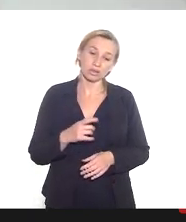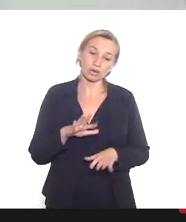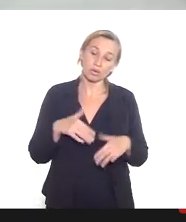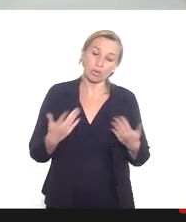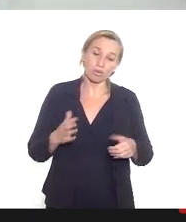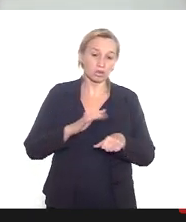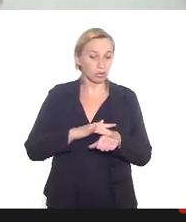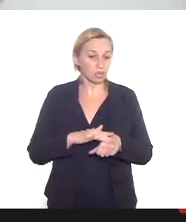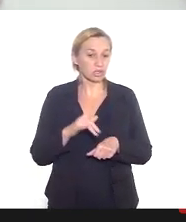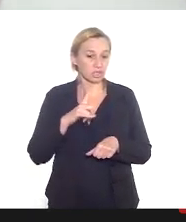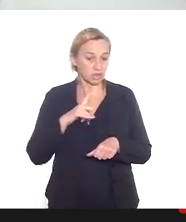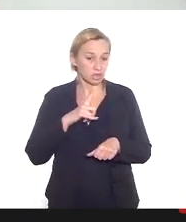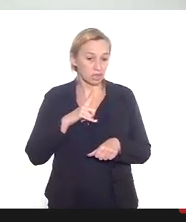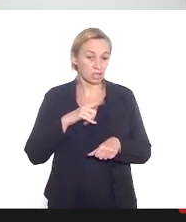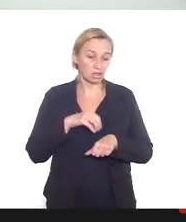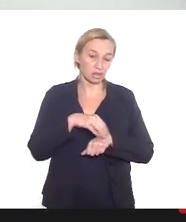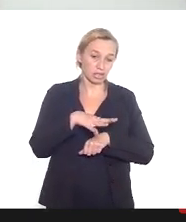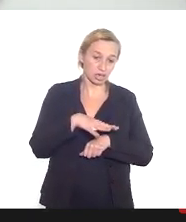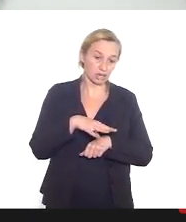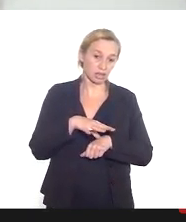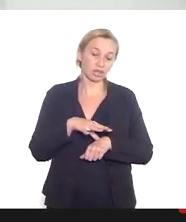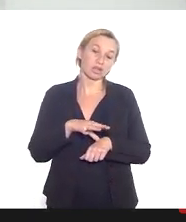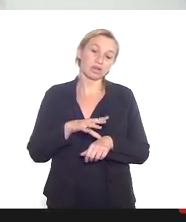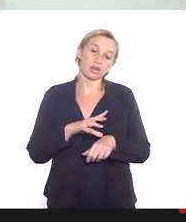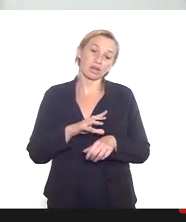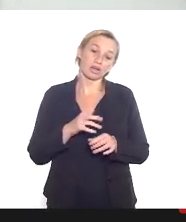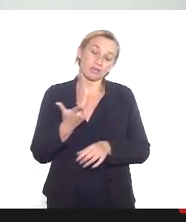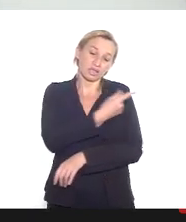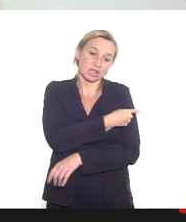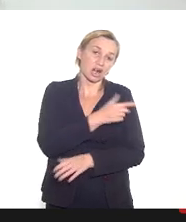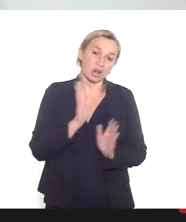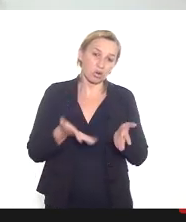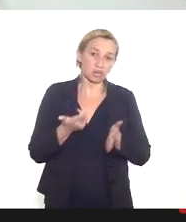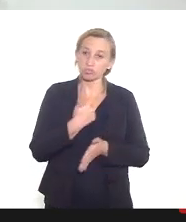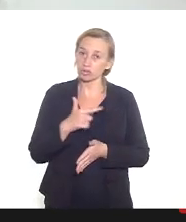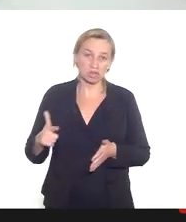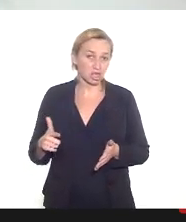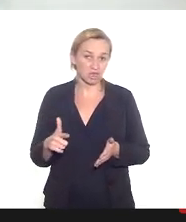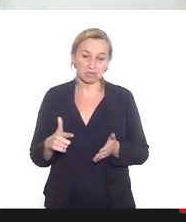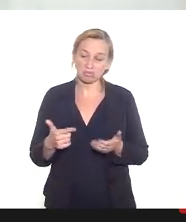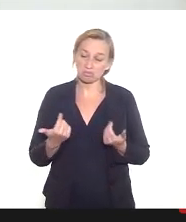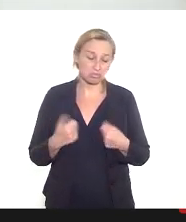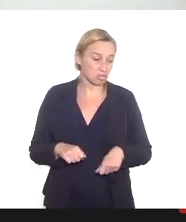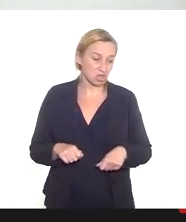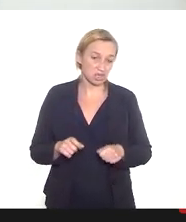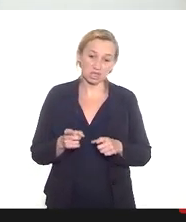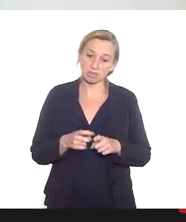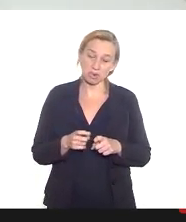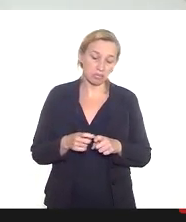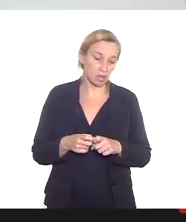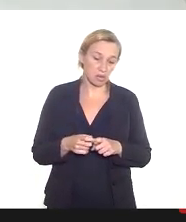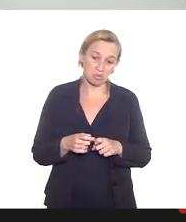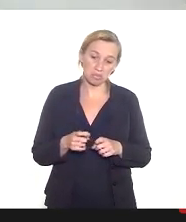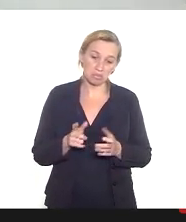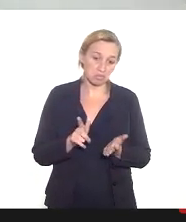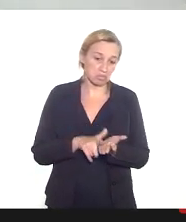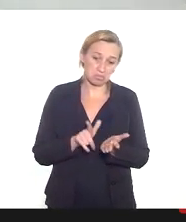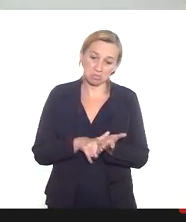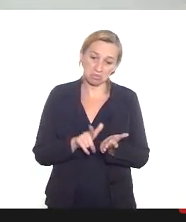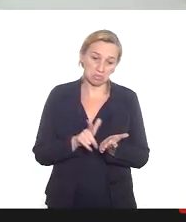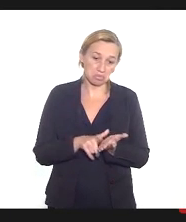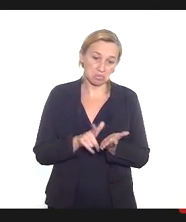possuir aqui estava indicado a vacinação agora não há necessidade de nenhum tipo de documento médico para